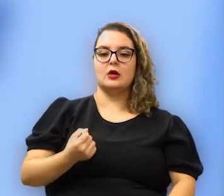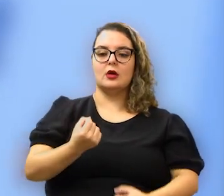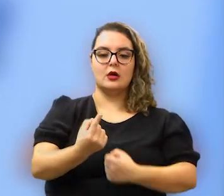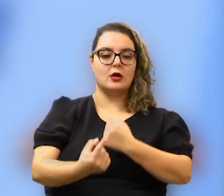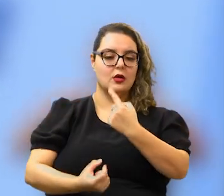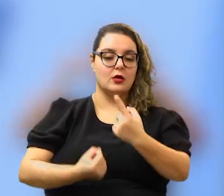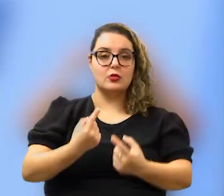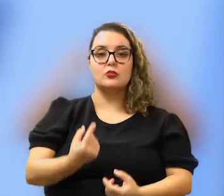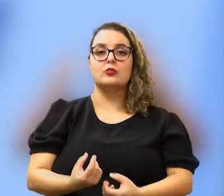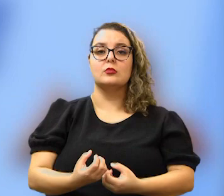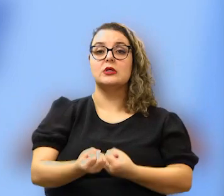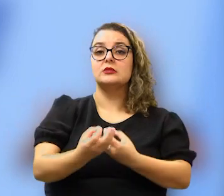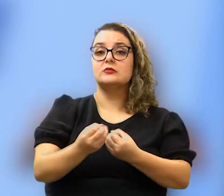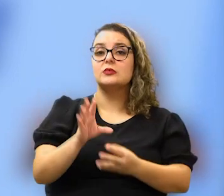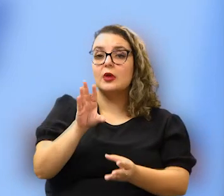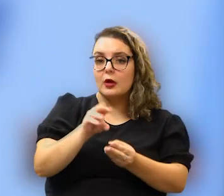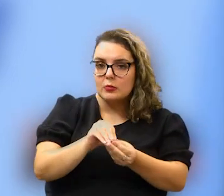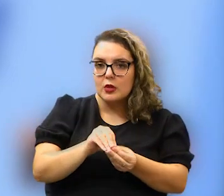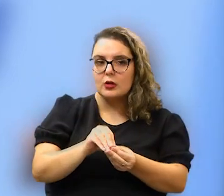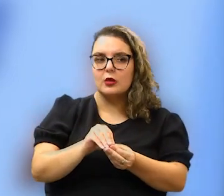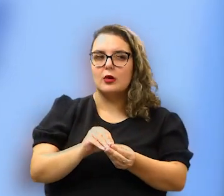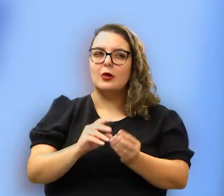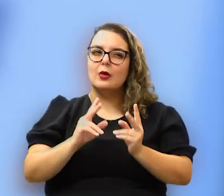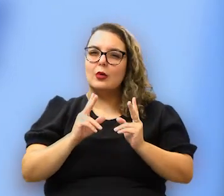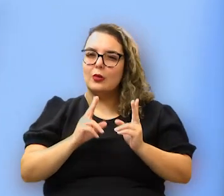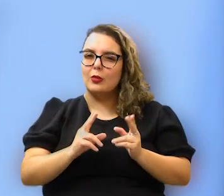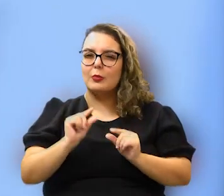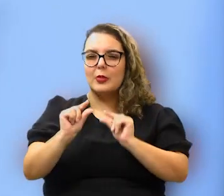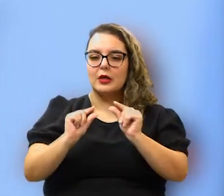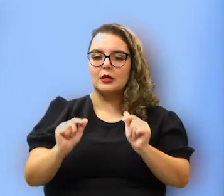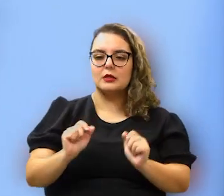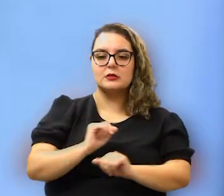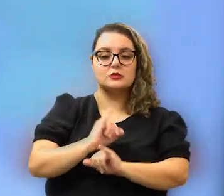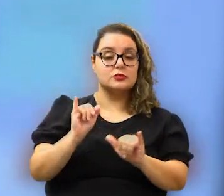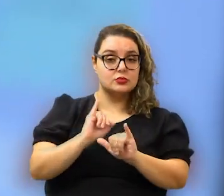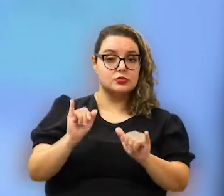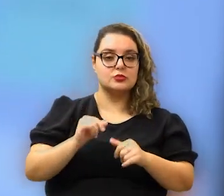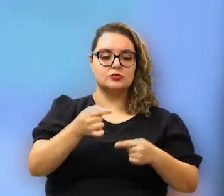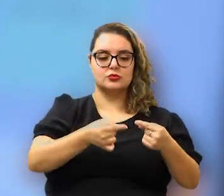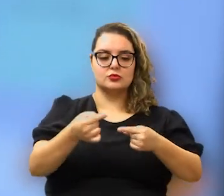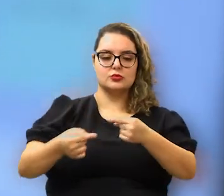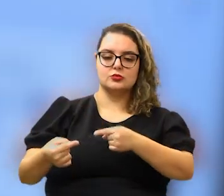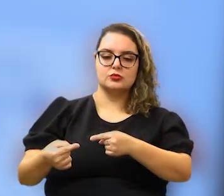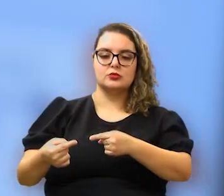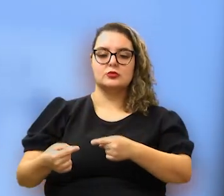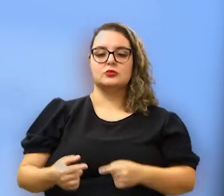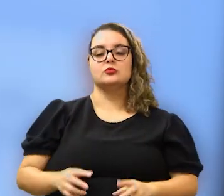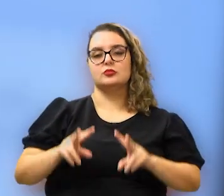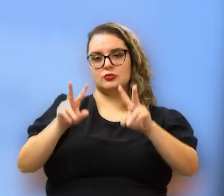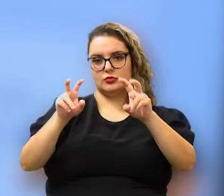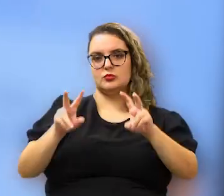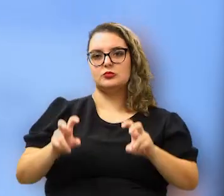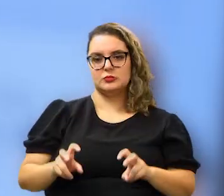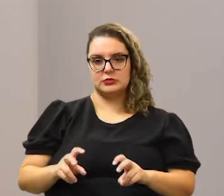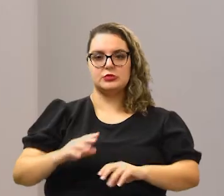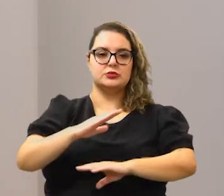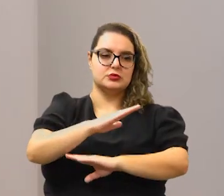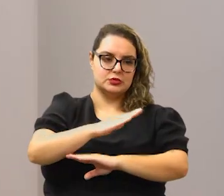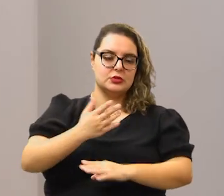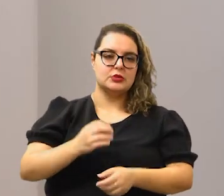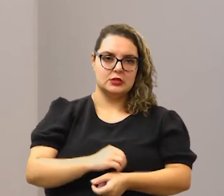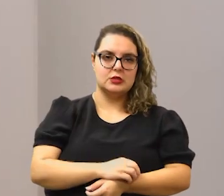notícias dos debates, discussões dos temas que a Câmara sempre está discutindo e debatendo.